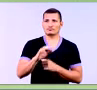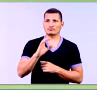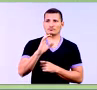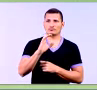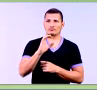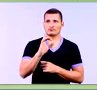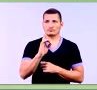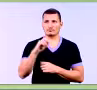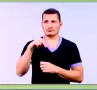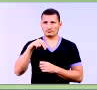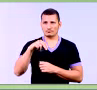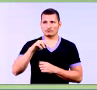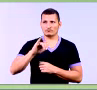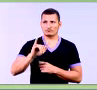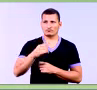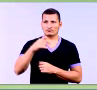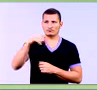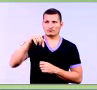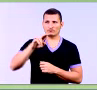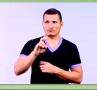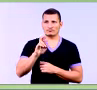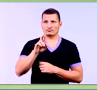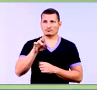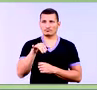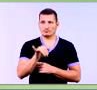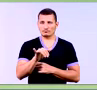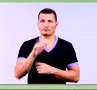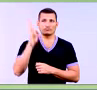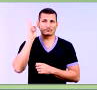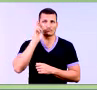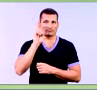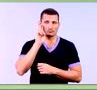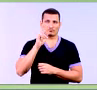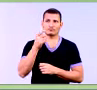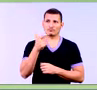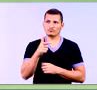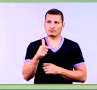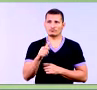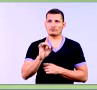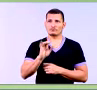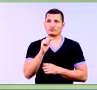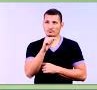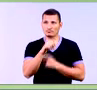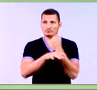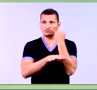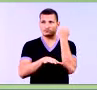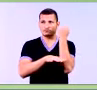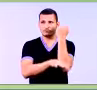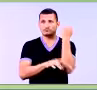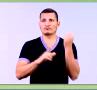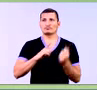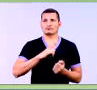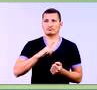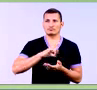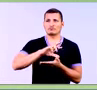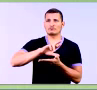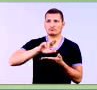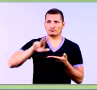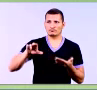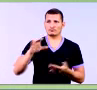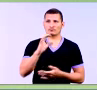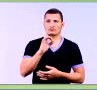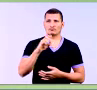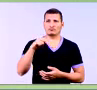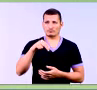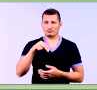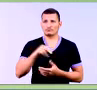CDN do jQuery. Lembre-se, não existe somente esse servidor. Existem muitos outros CDNs por